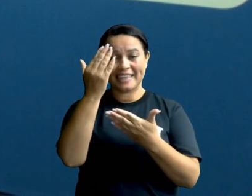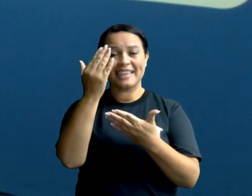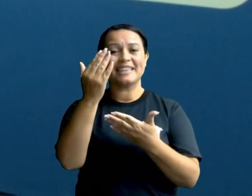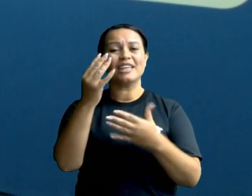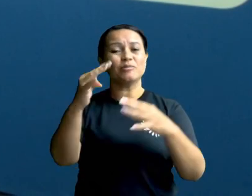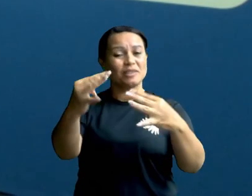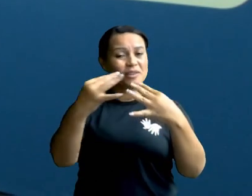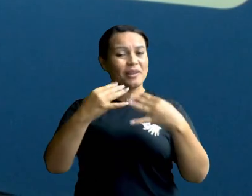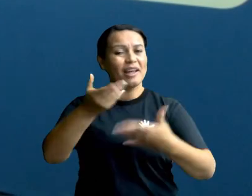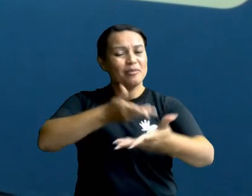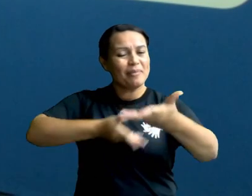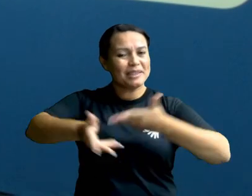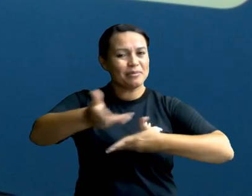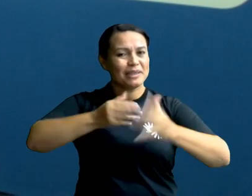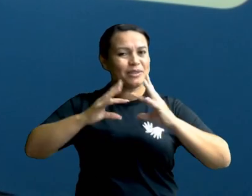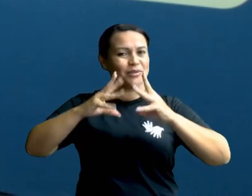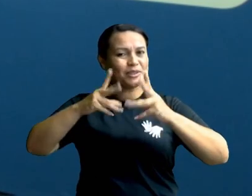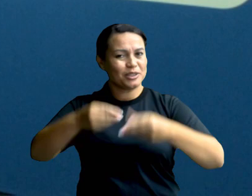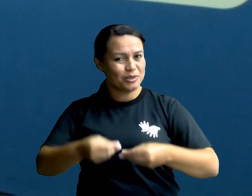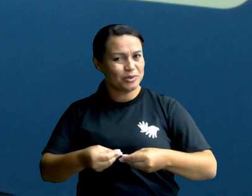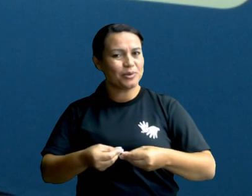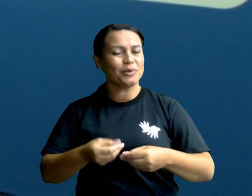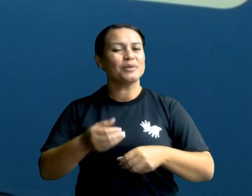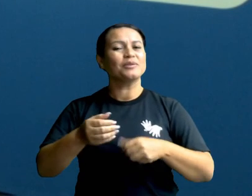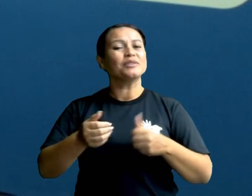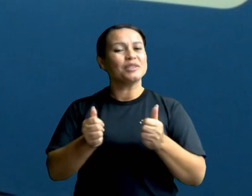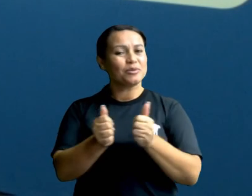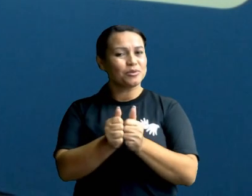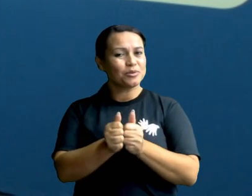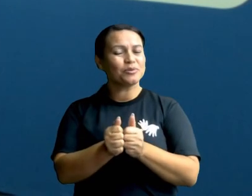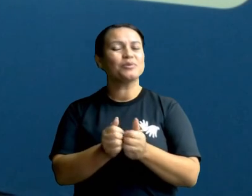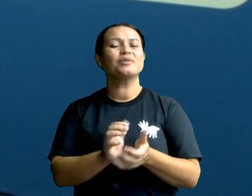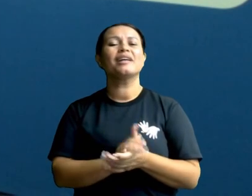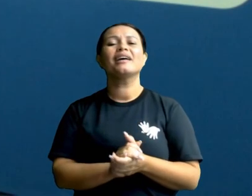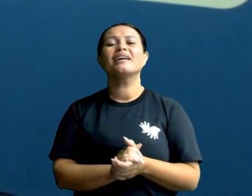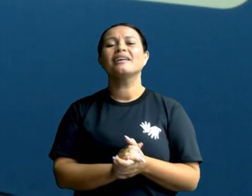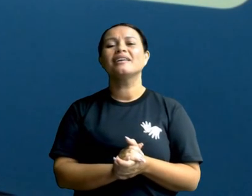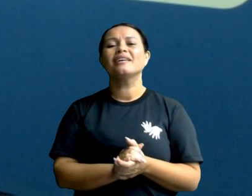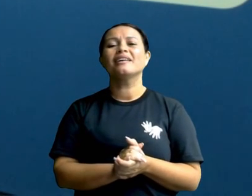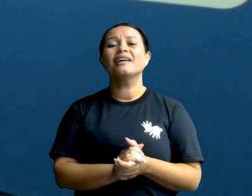a audiência, né, a participação de todos, né, aqui acompanhando,